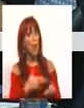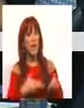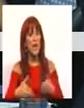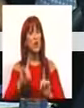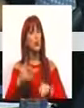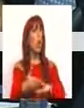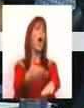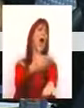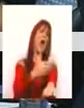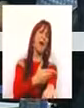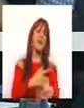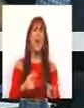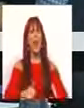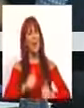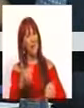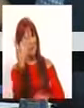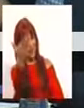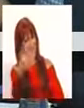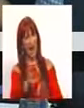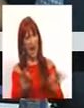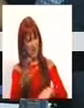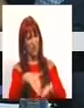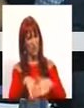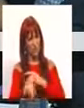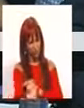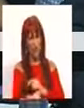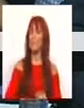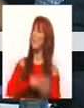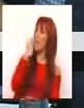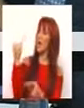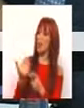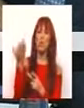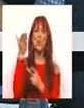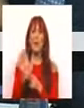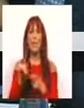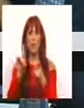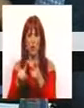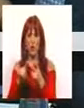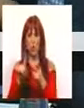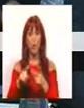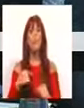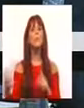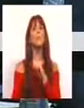começou muito antes. Só lhe ficava bem, e era sério se o fizesse. Segundo exemplo,